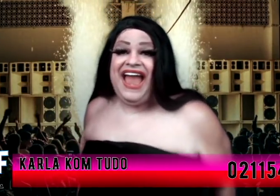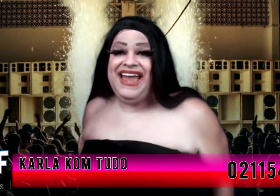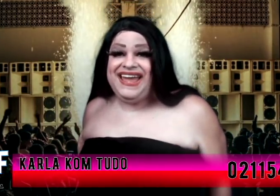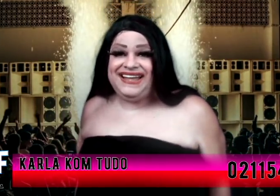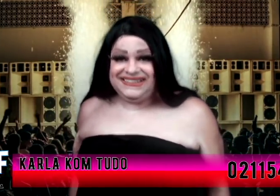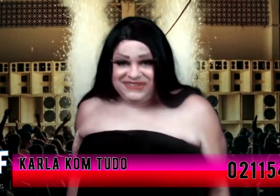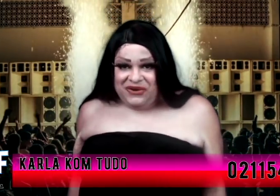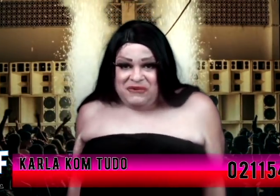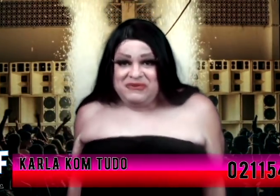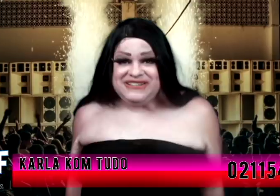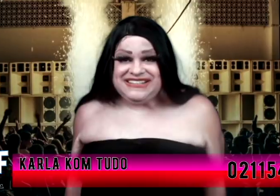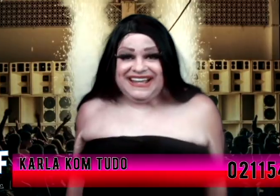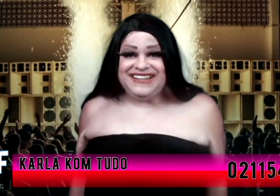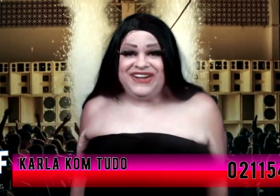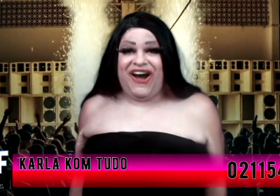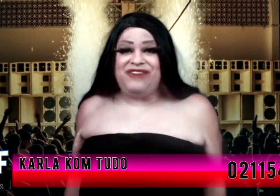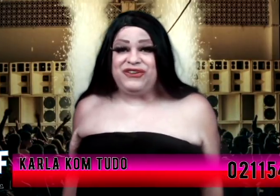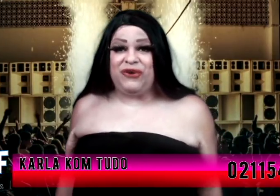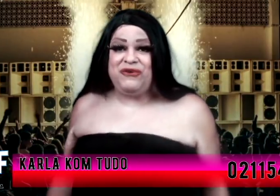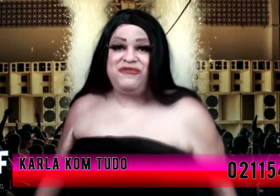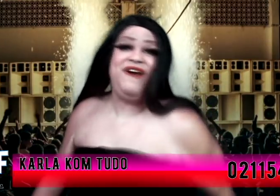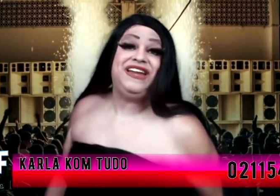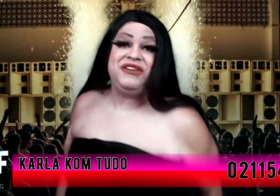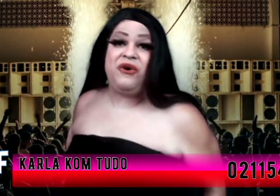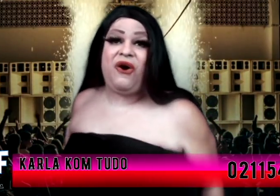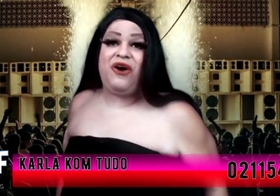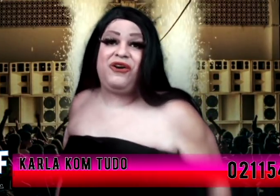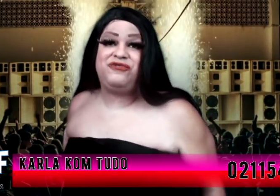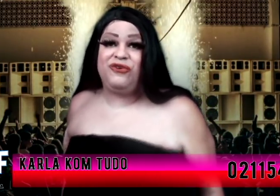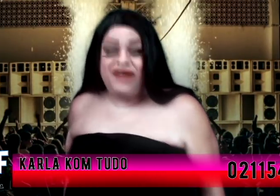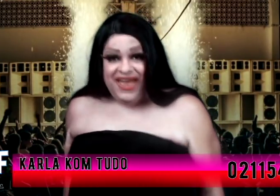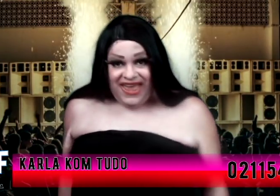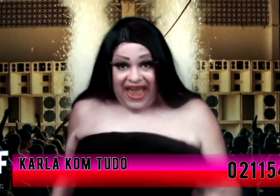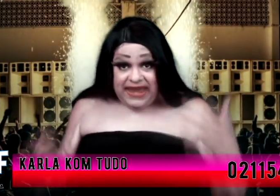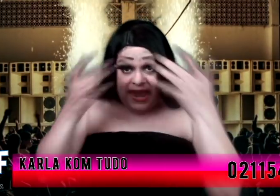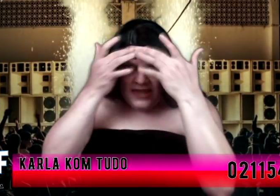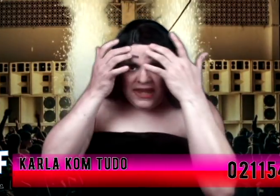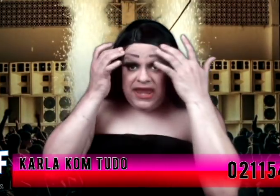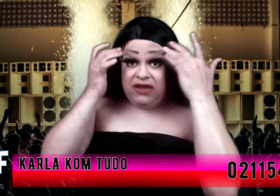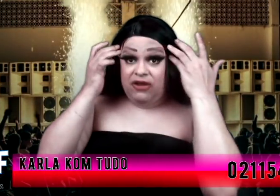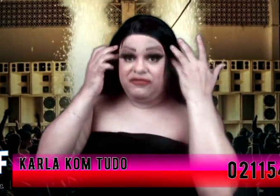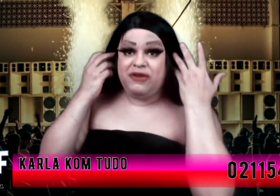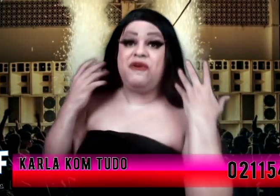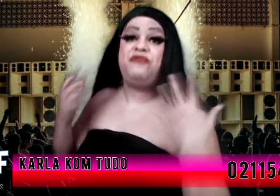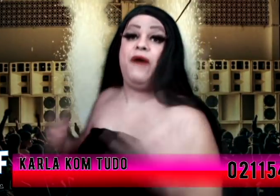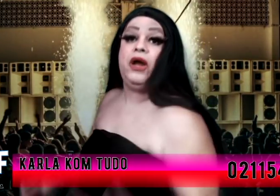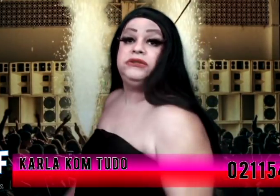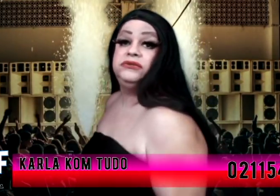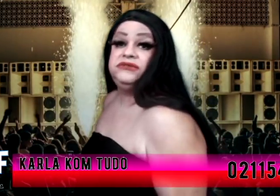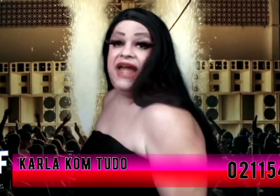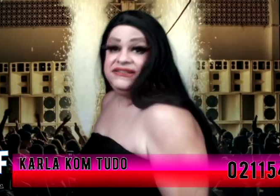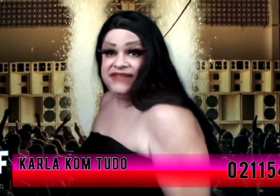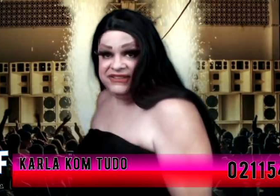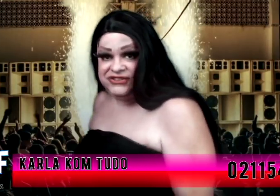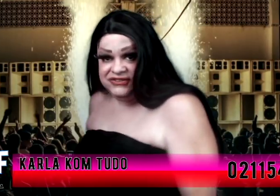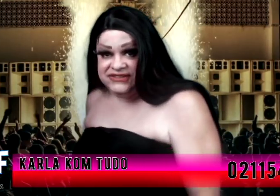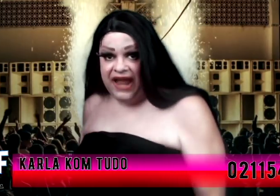E aí, Tô com música nova. Tô com funk novo. Aí, entra aí, ó. Vendo meu funk, ó.